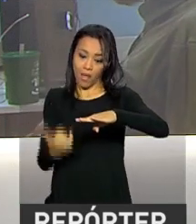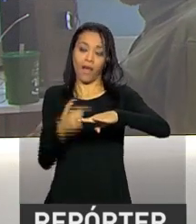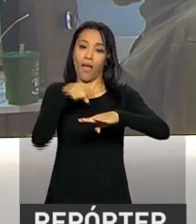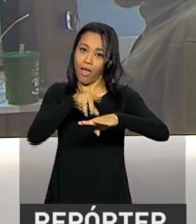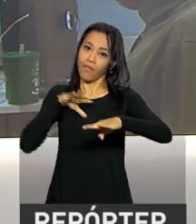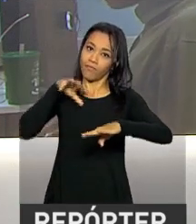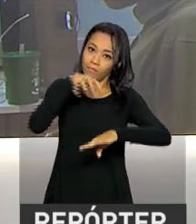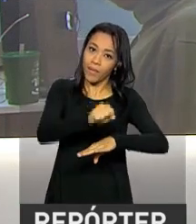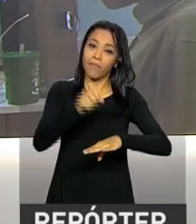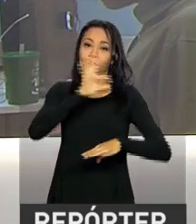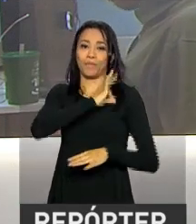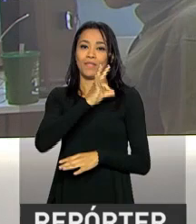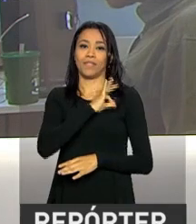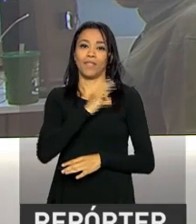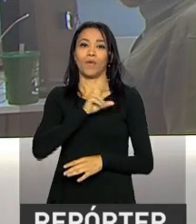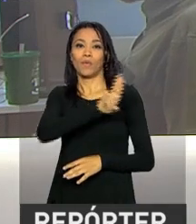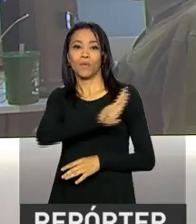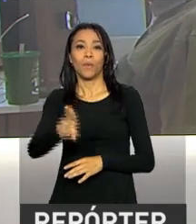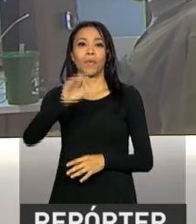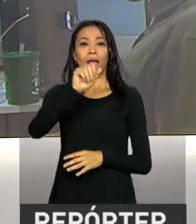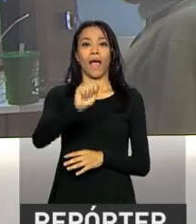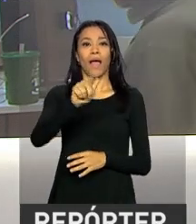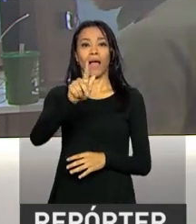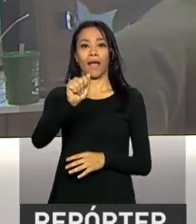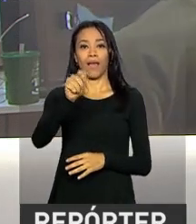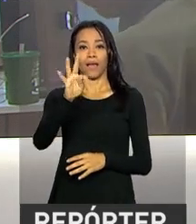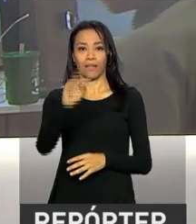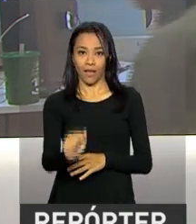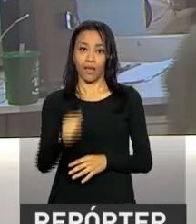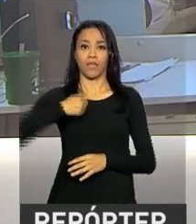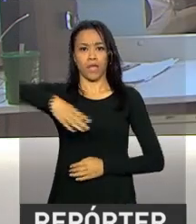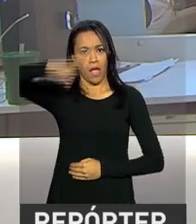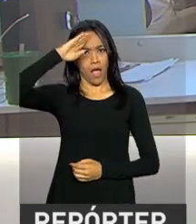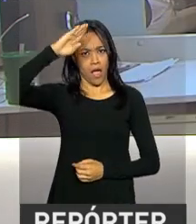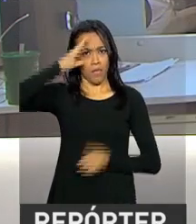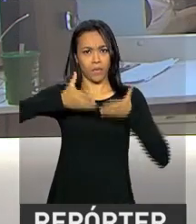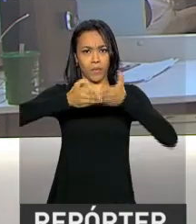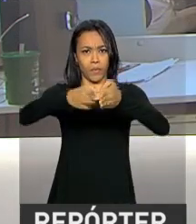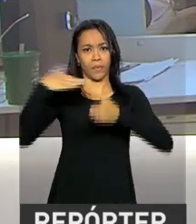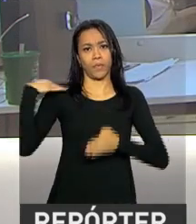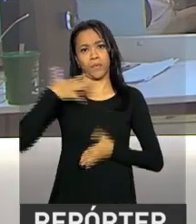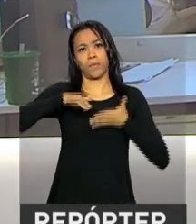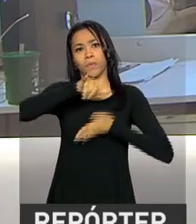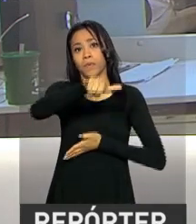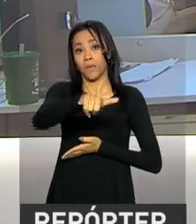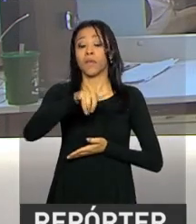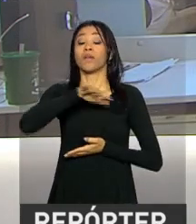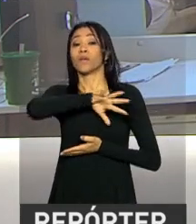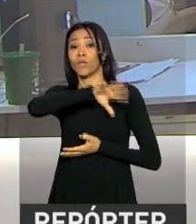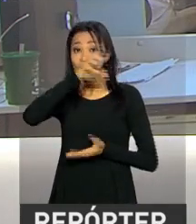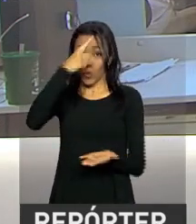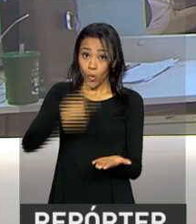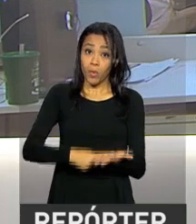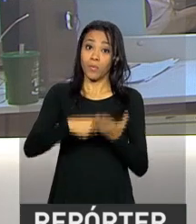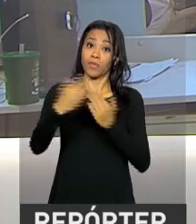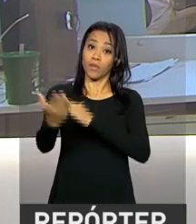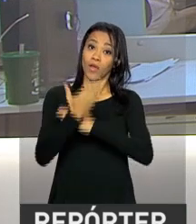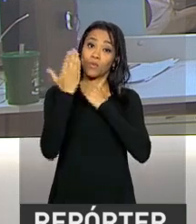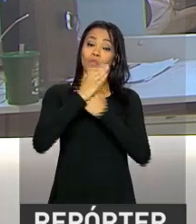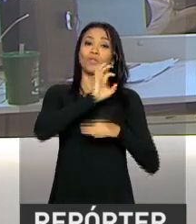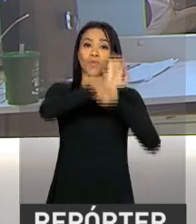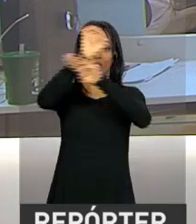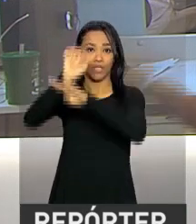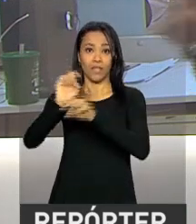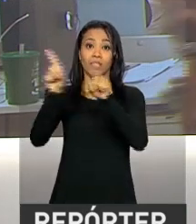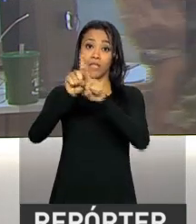Operação Ágata, a ação realizada pelas Forças Armadas em conjunto com órgãos federais e estaduais, está na 11ª